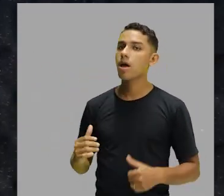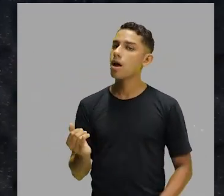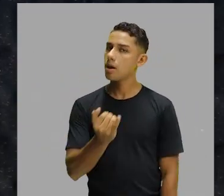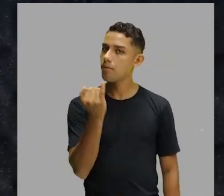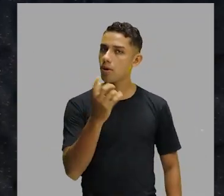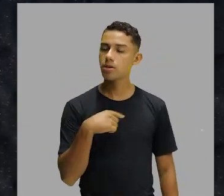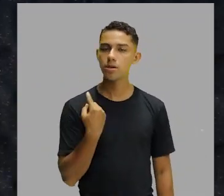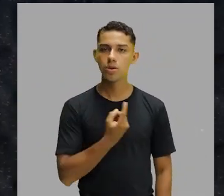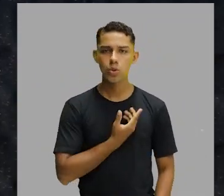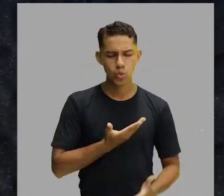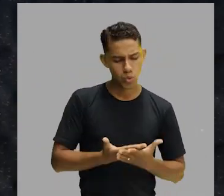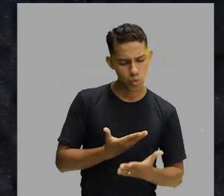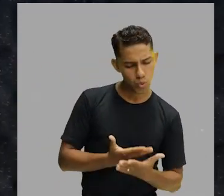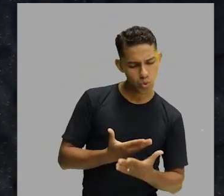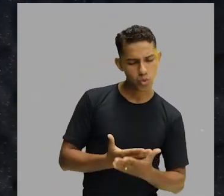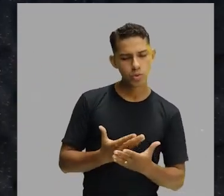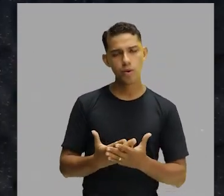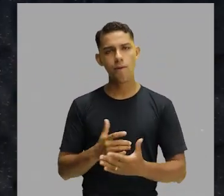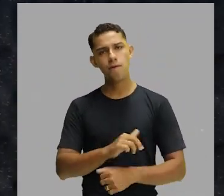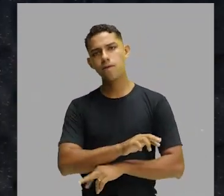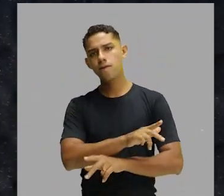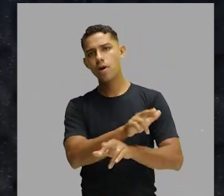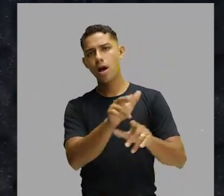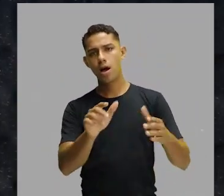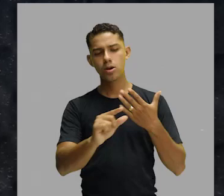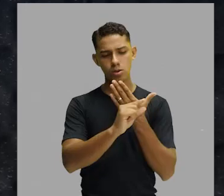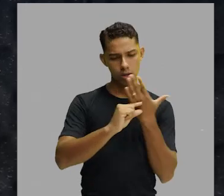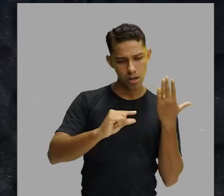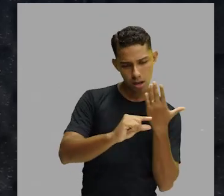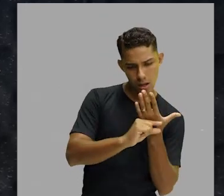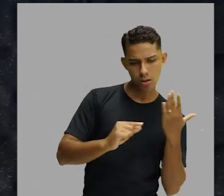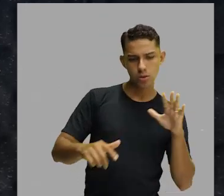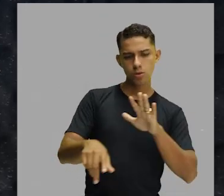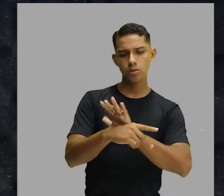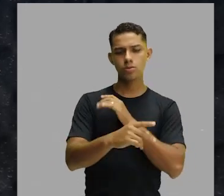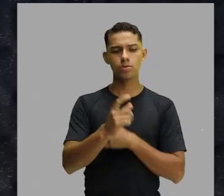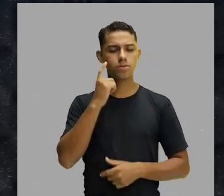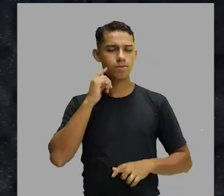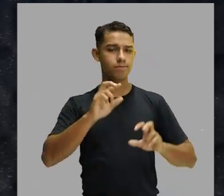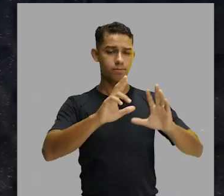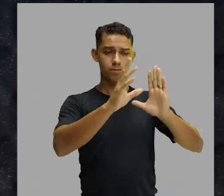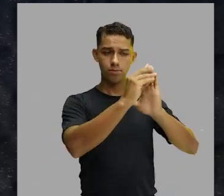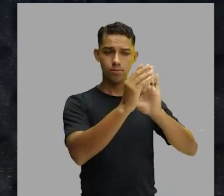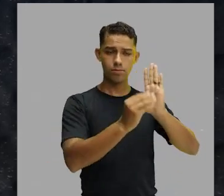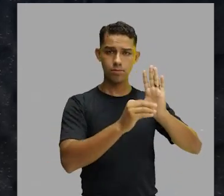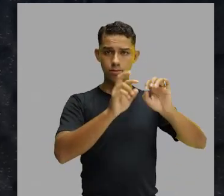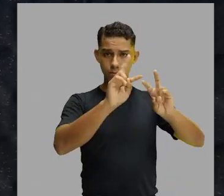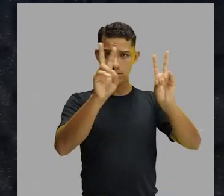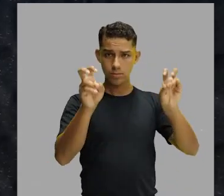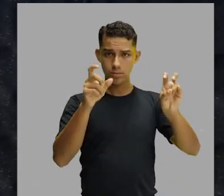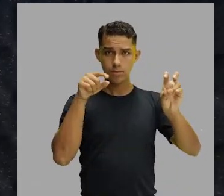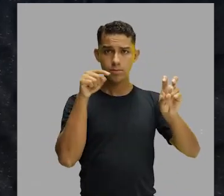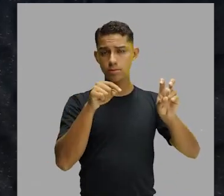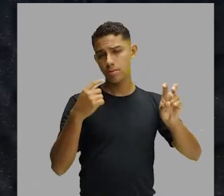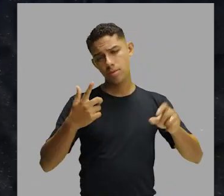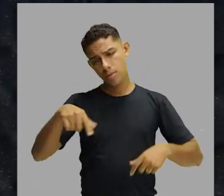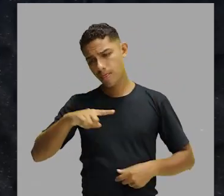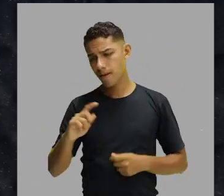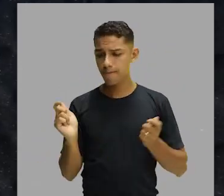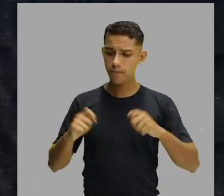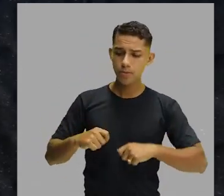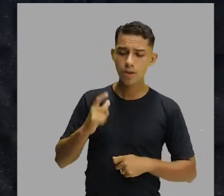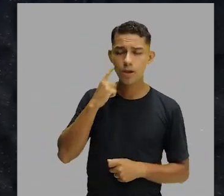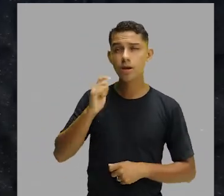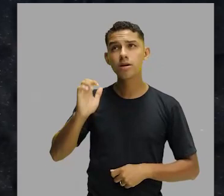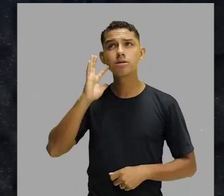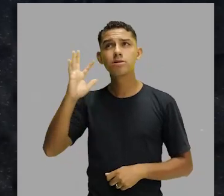nós acompanharmos, por exemplo, vários autores acerca de um assunto, para que você não fique sendo